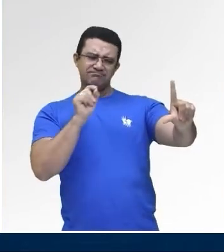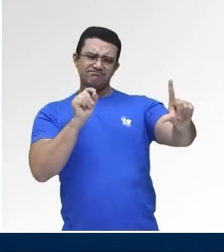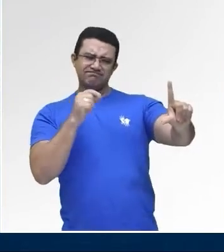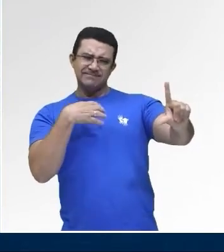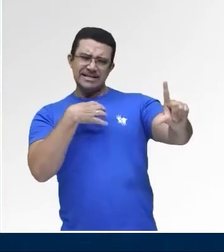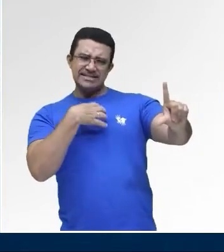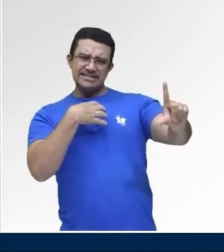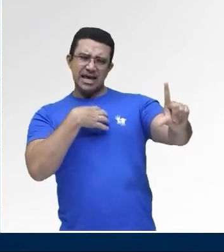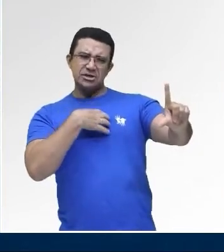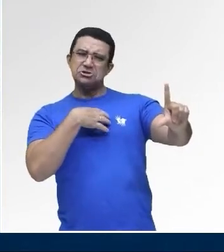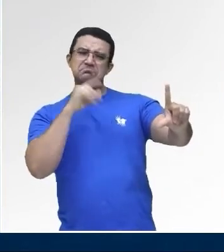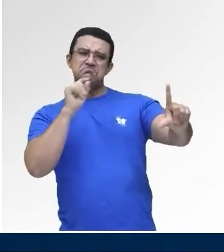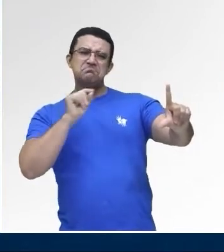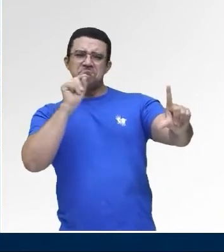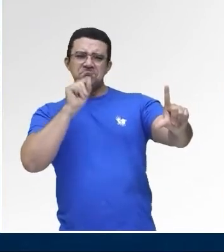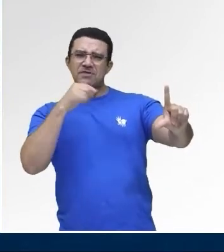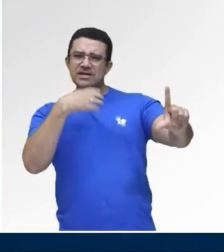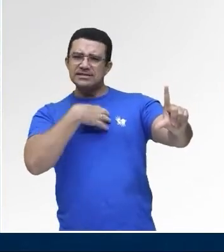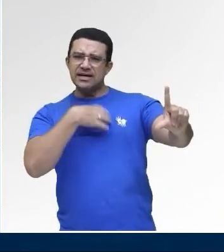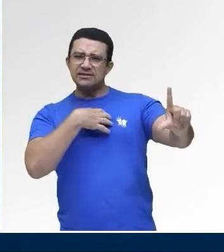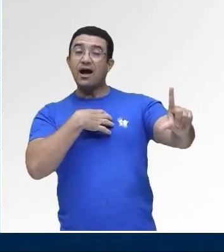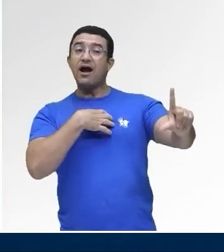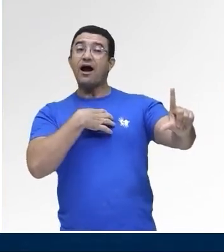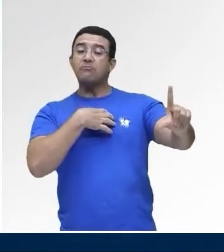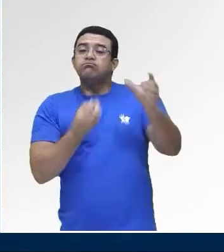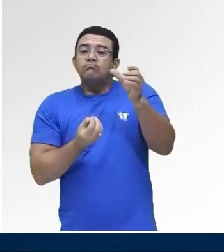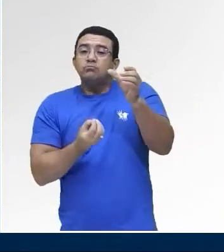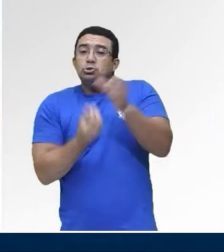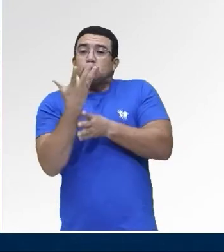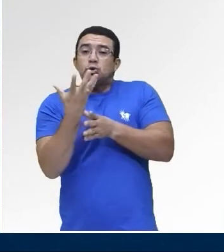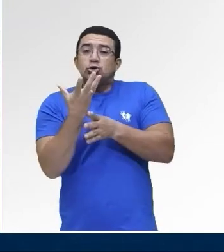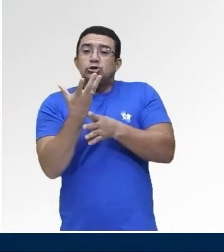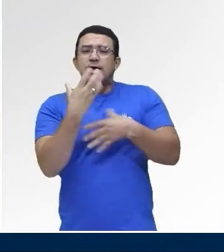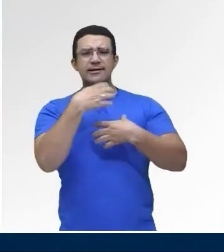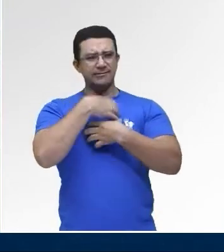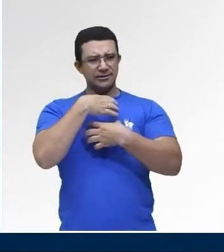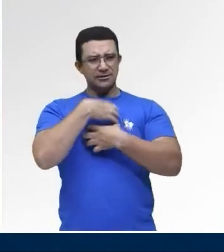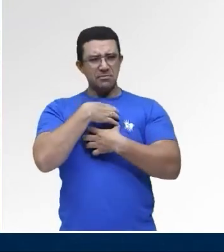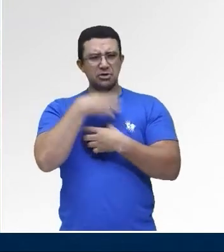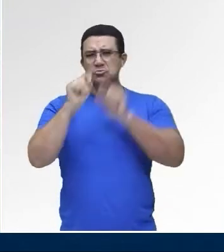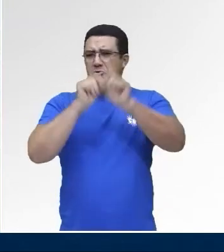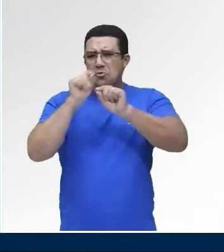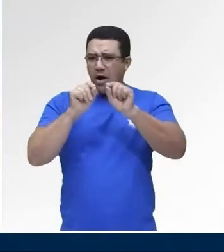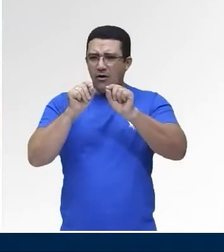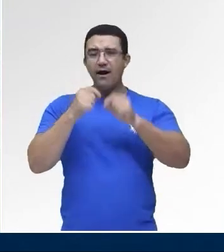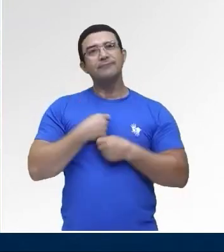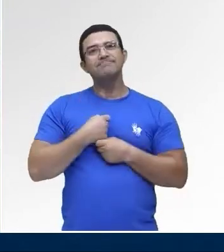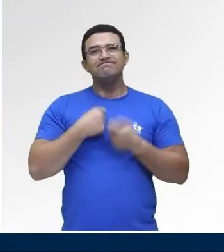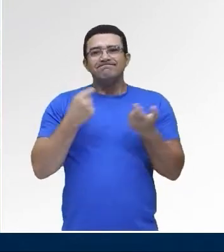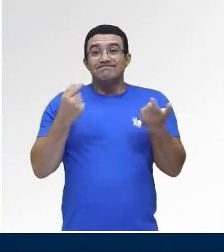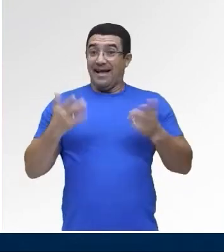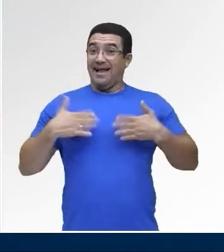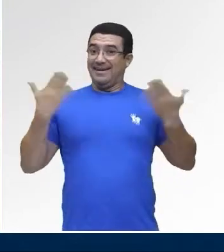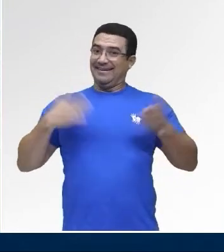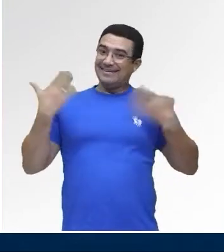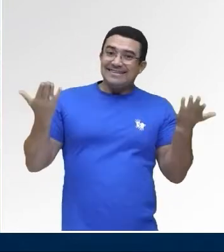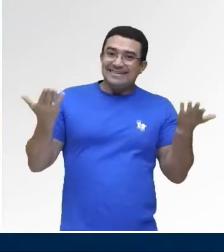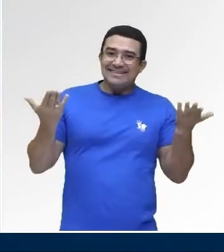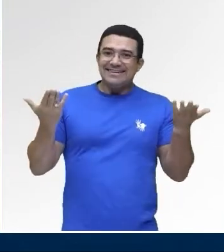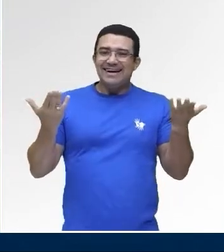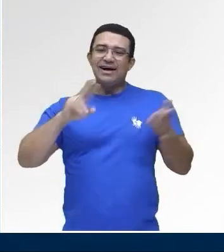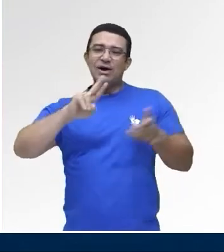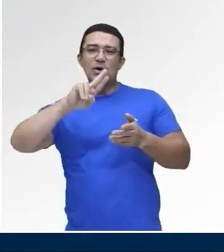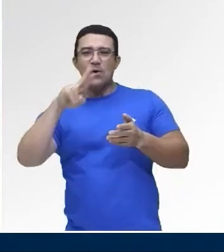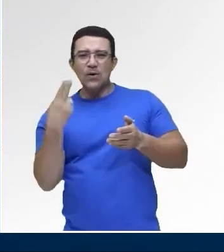sentir algo, né? Vai despertar um sentimento em você. Um sentimento de quê? De alegria, ou